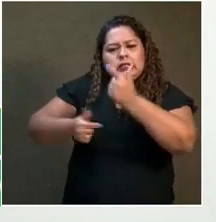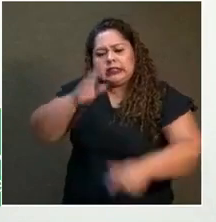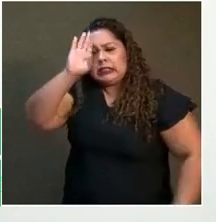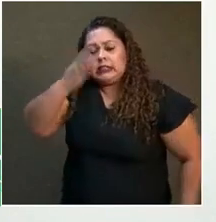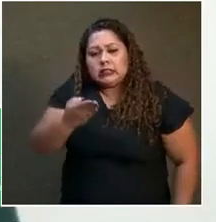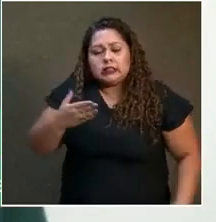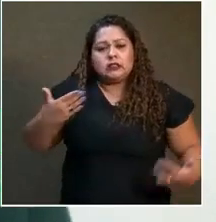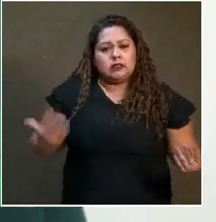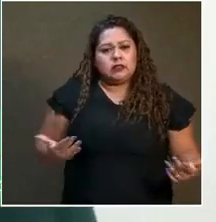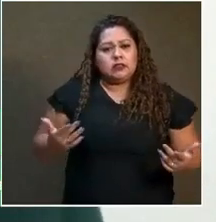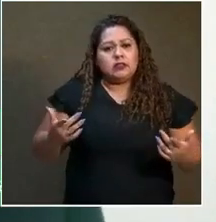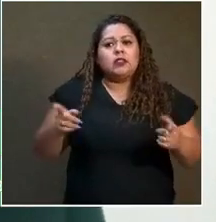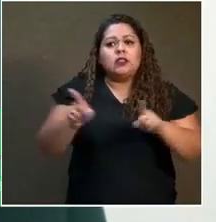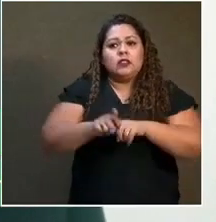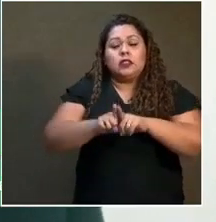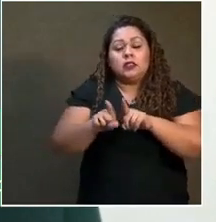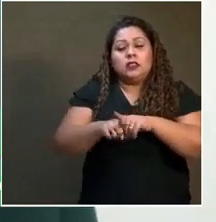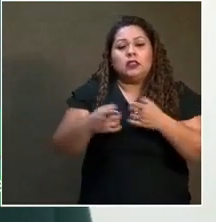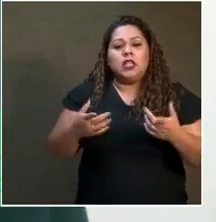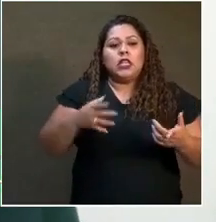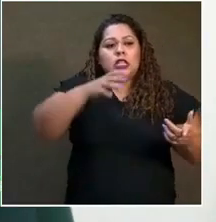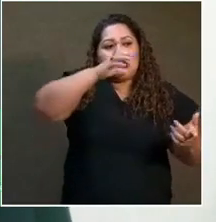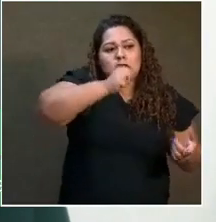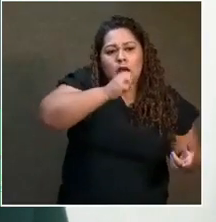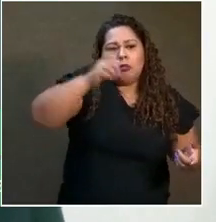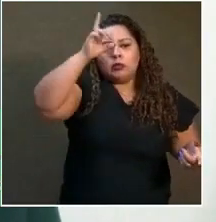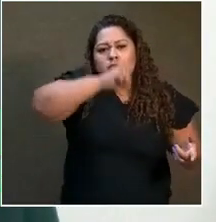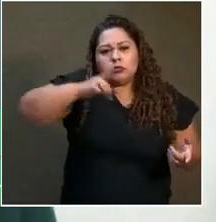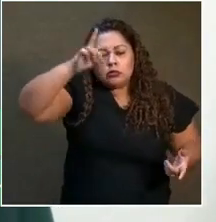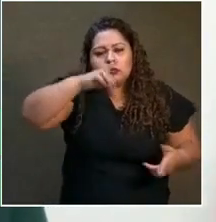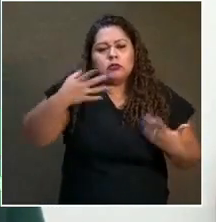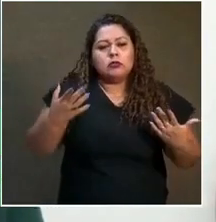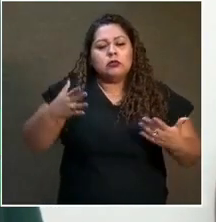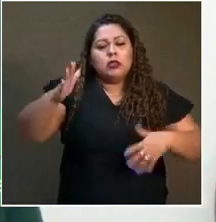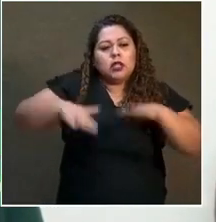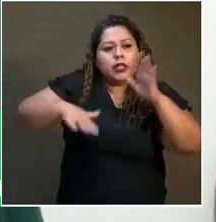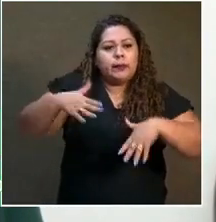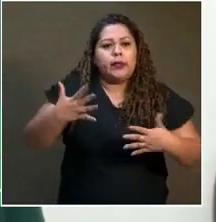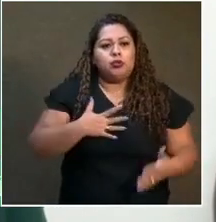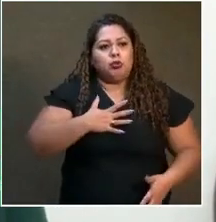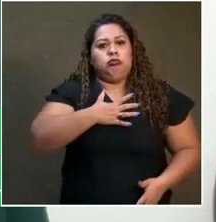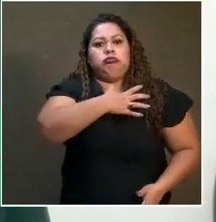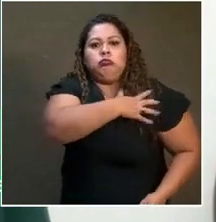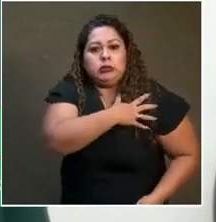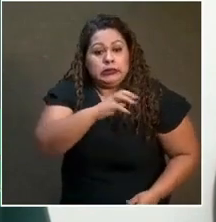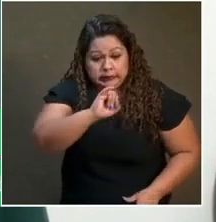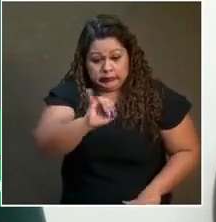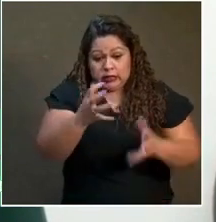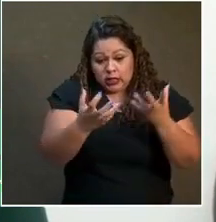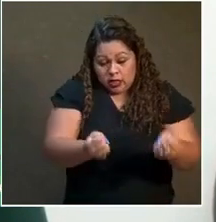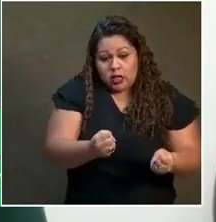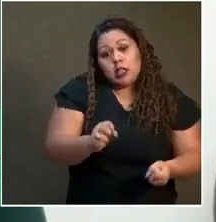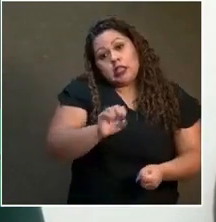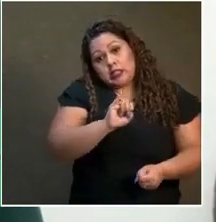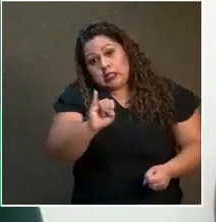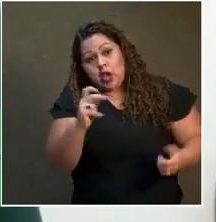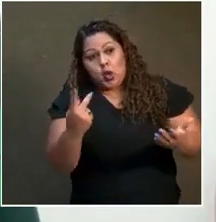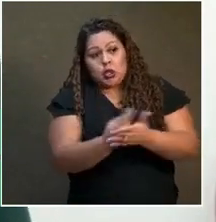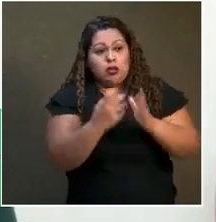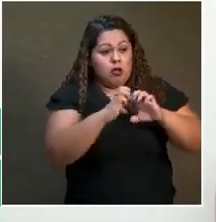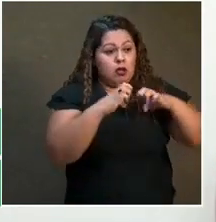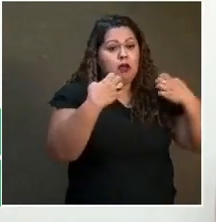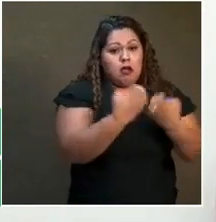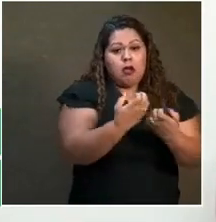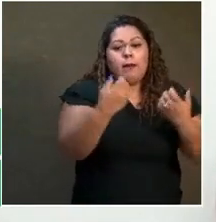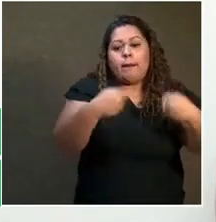E a respeito da liberação no final de semana, que dependeria do comandante, para que houvesse algum evento,